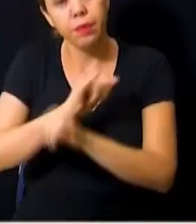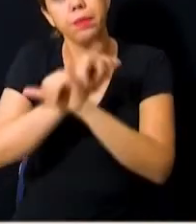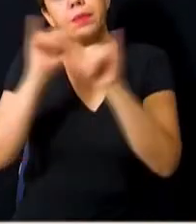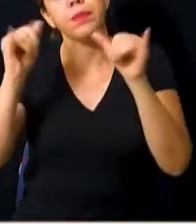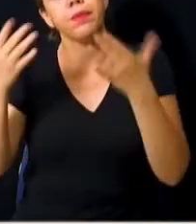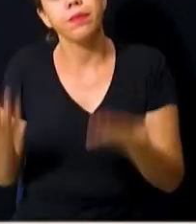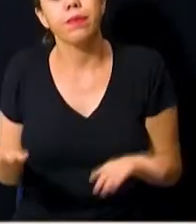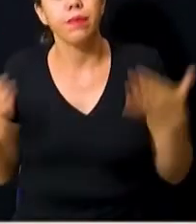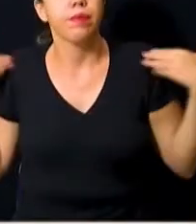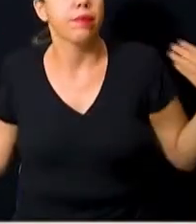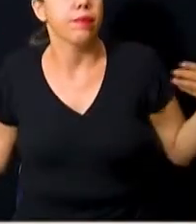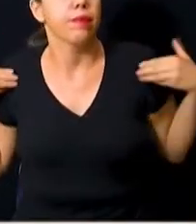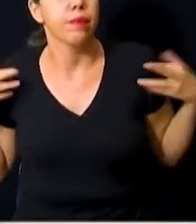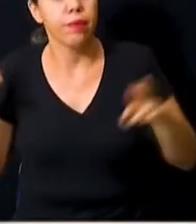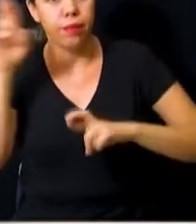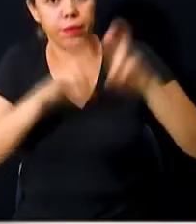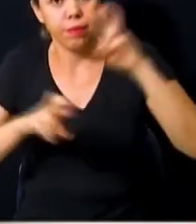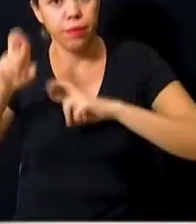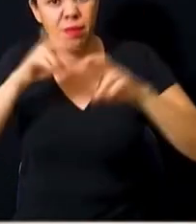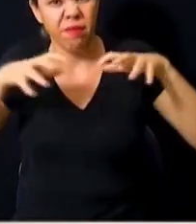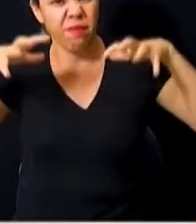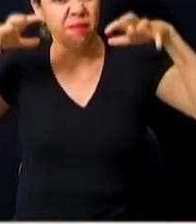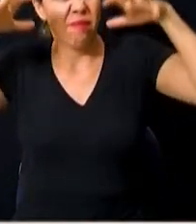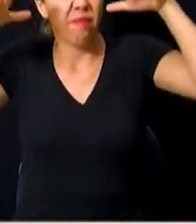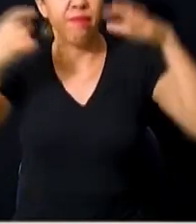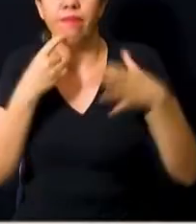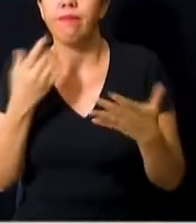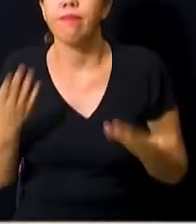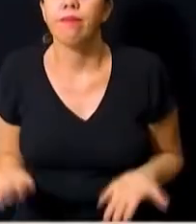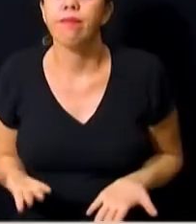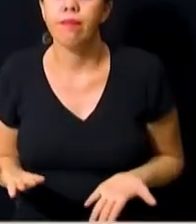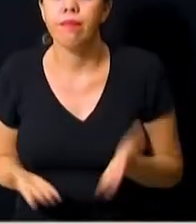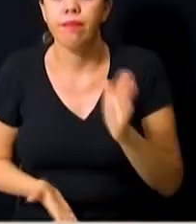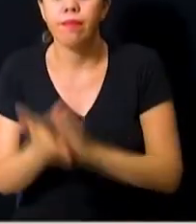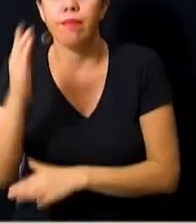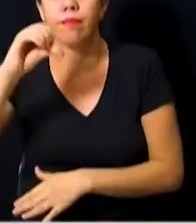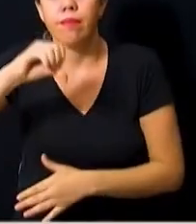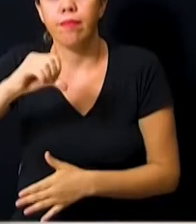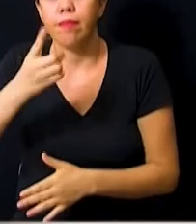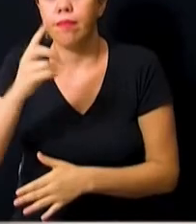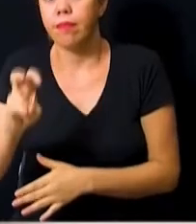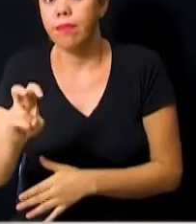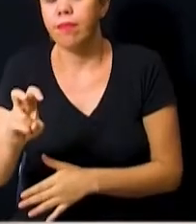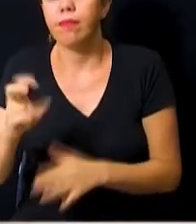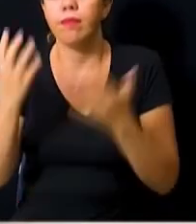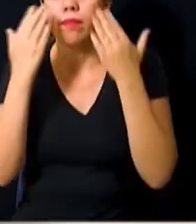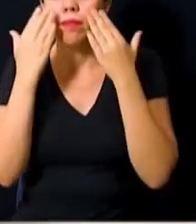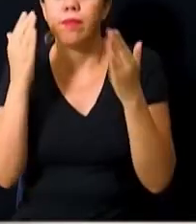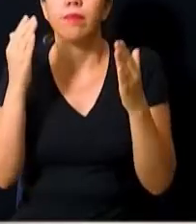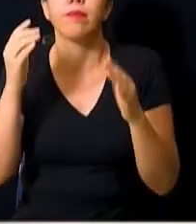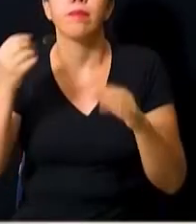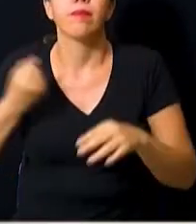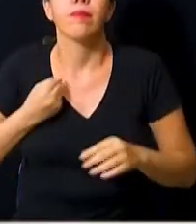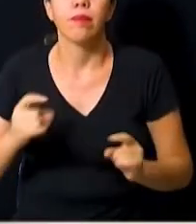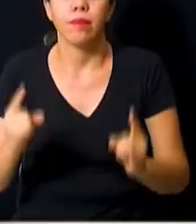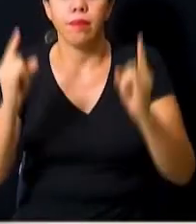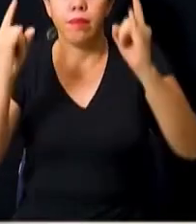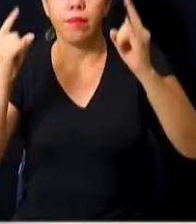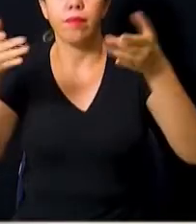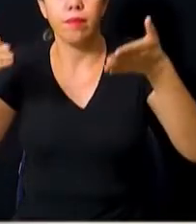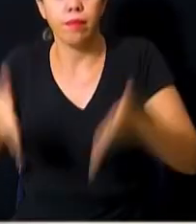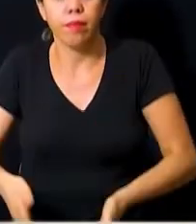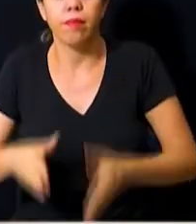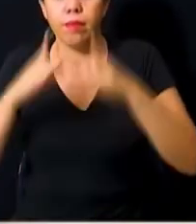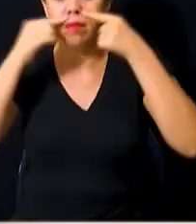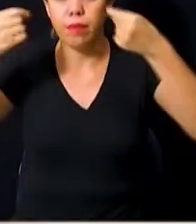uma edição do nosso passeio monitorado Assombrações de Campinas. Nós sairemos às 9h15 da frente do Monumento Túmulo do